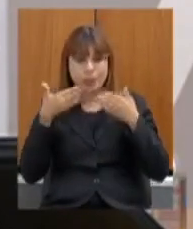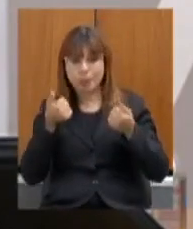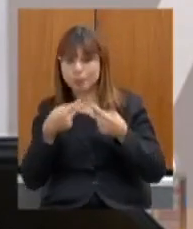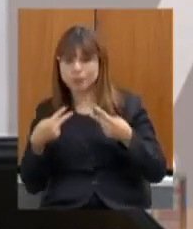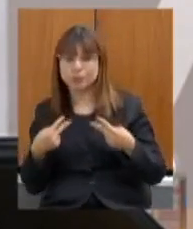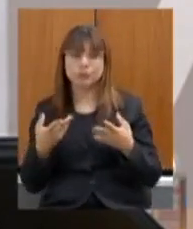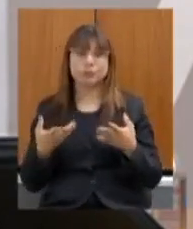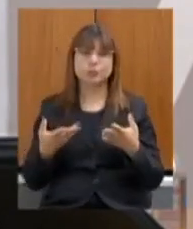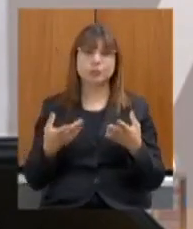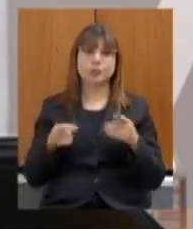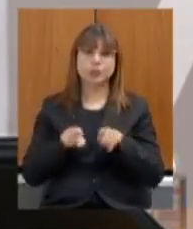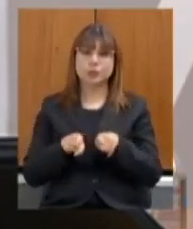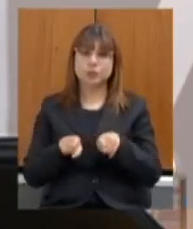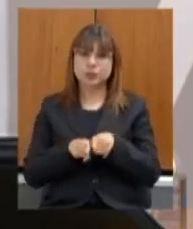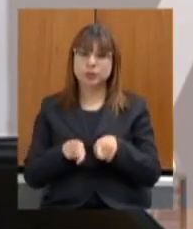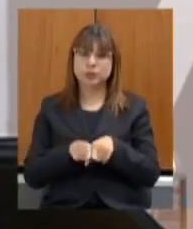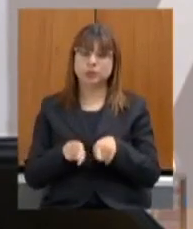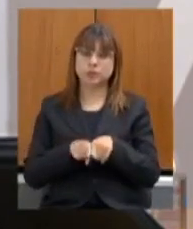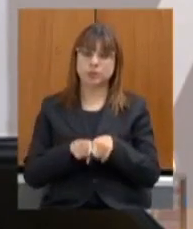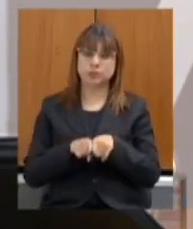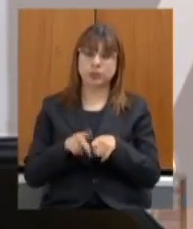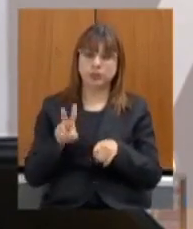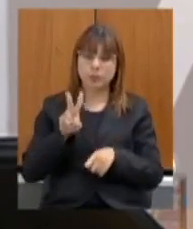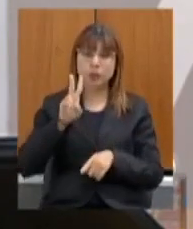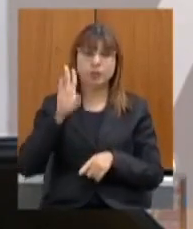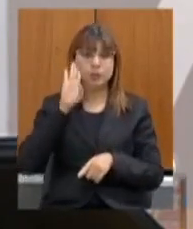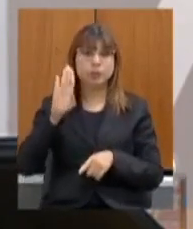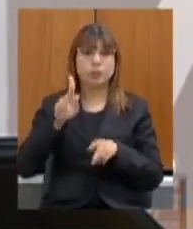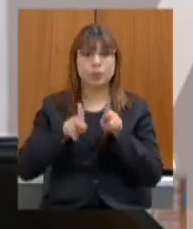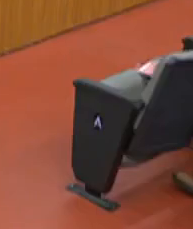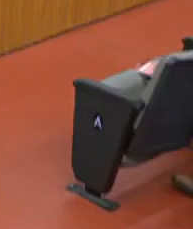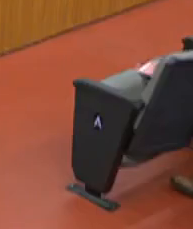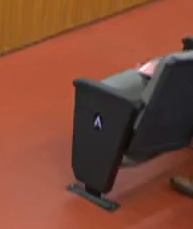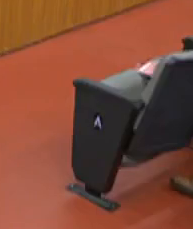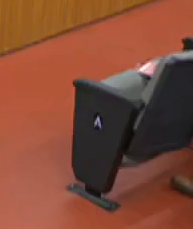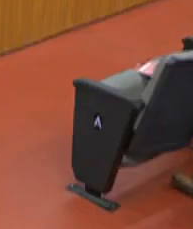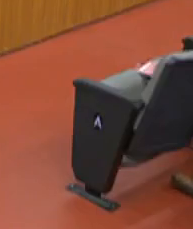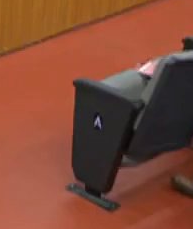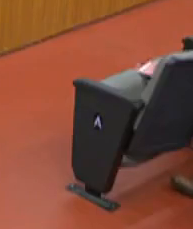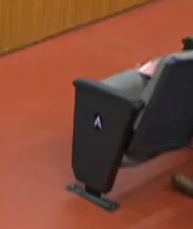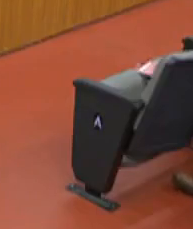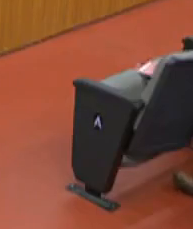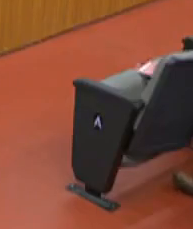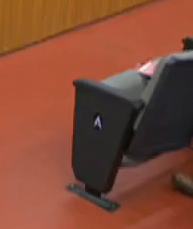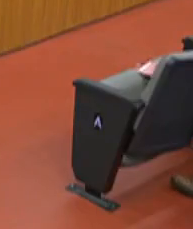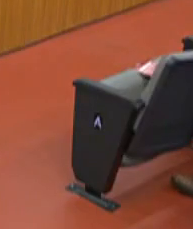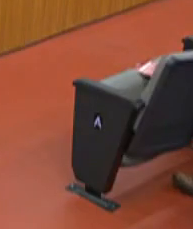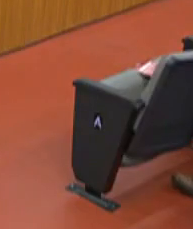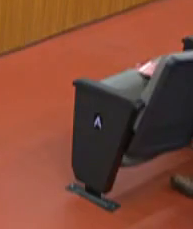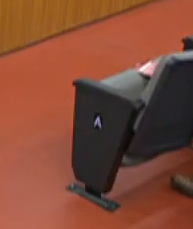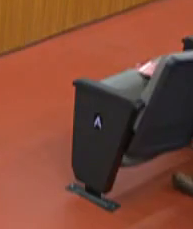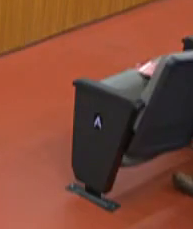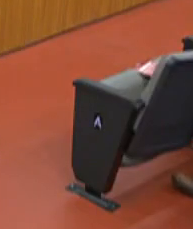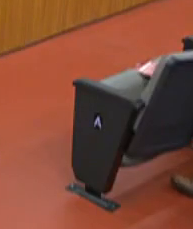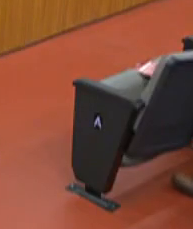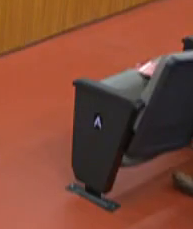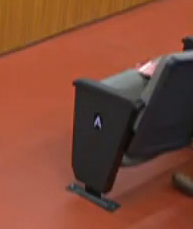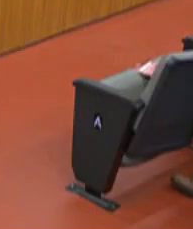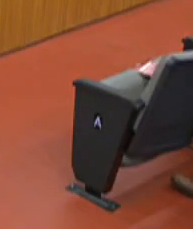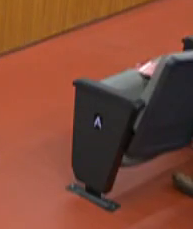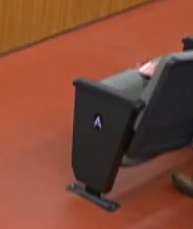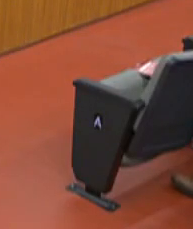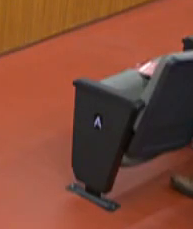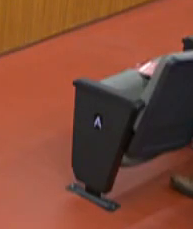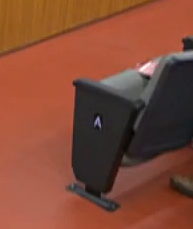relevância ao nosso povo mineiro. Muito obrigada. Obrigado, deputada. Passo a fala agora ao deputado Antônio